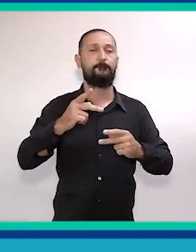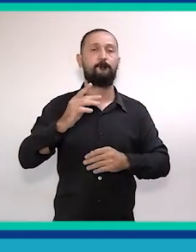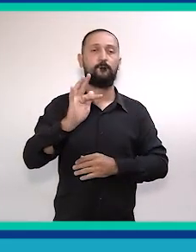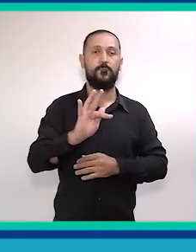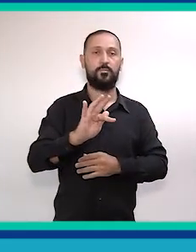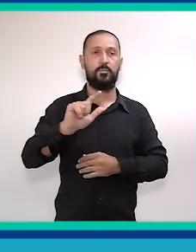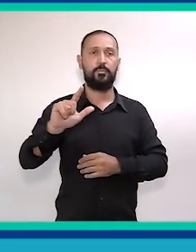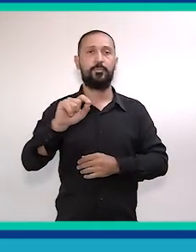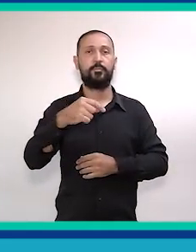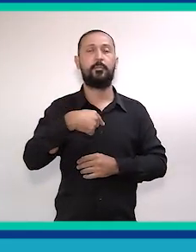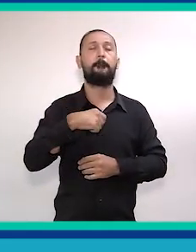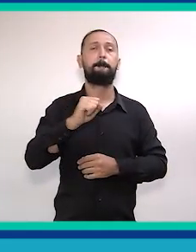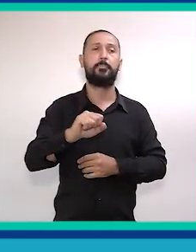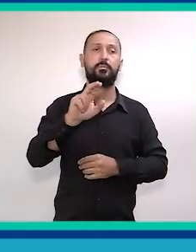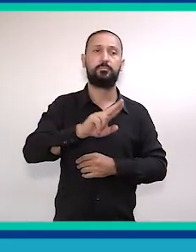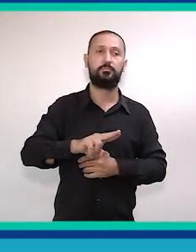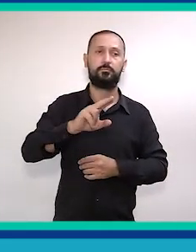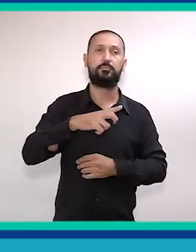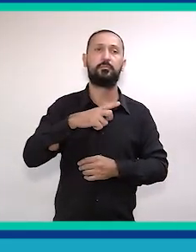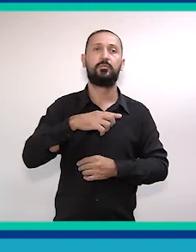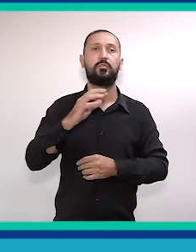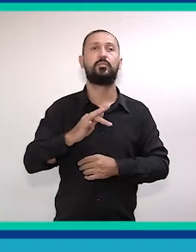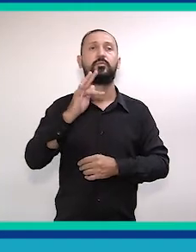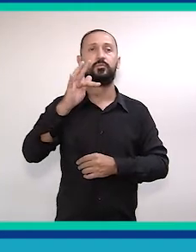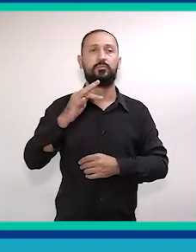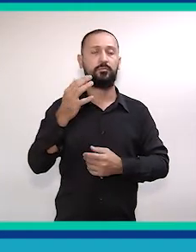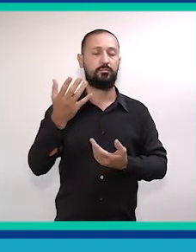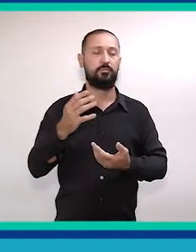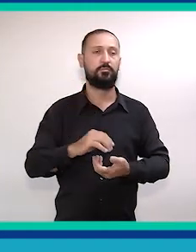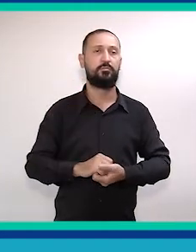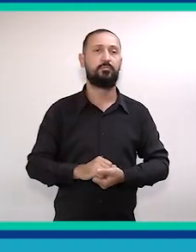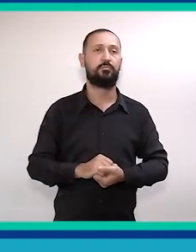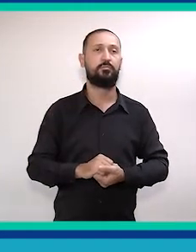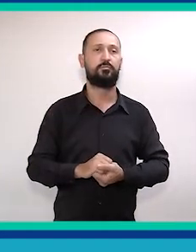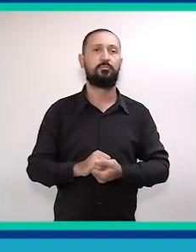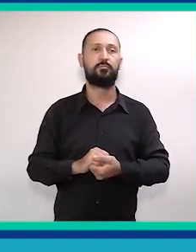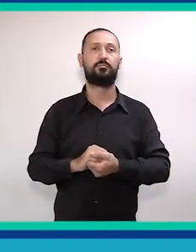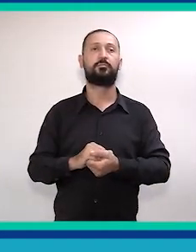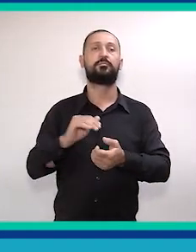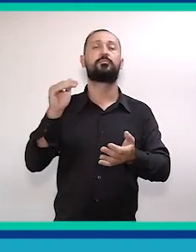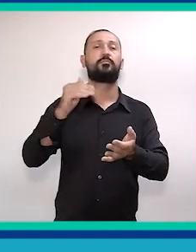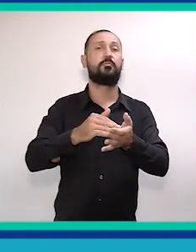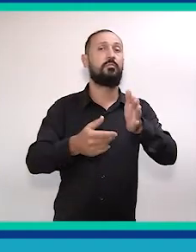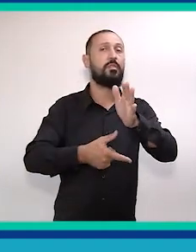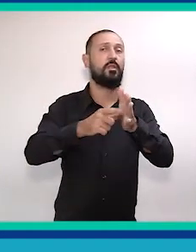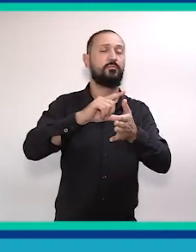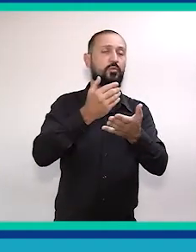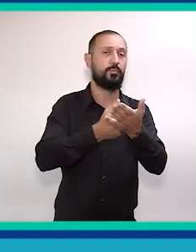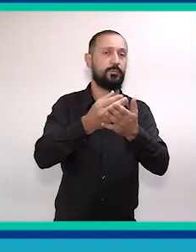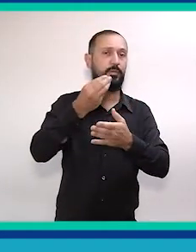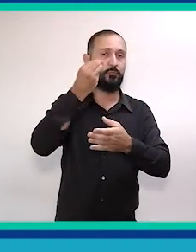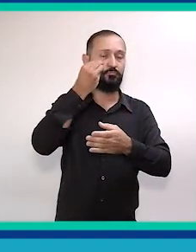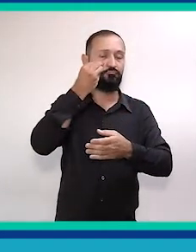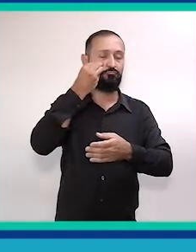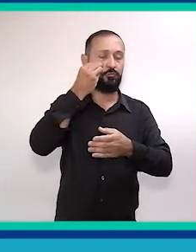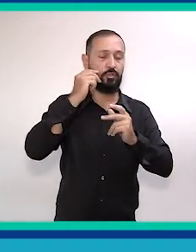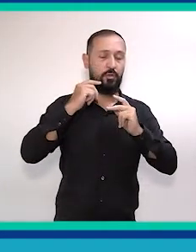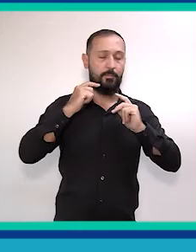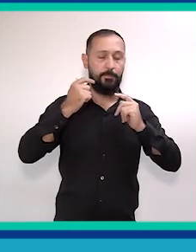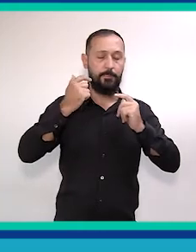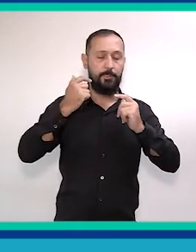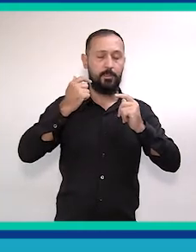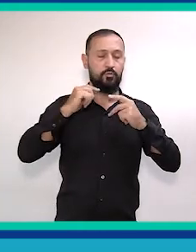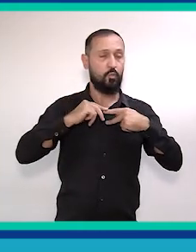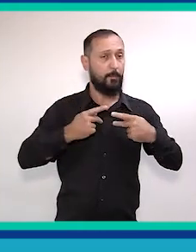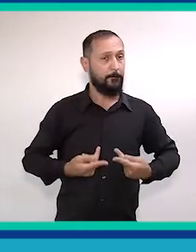apresenta indícios de ser promissora, mas ainda tem um bom chão para a gente andar. Até antes de começar os ensaios com